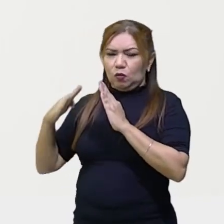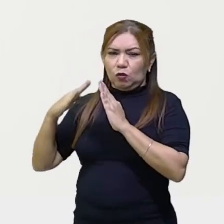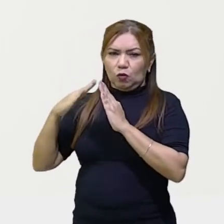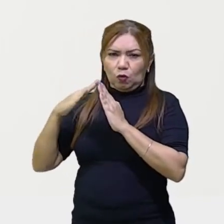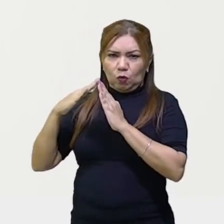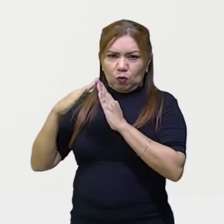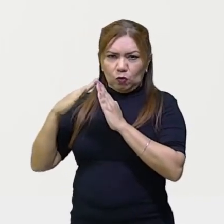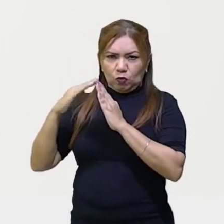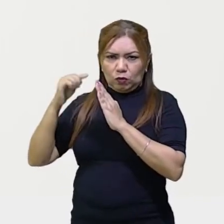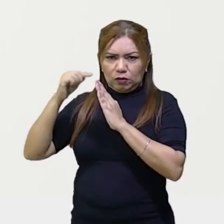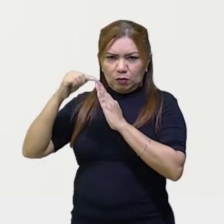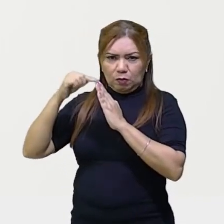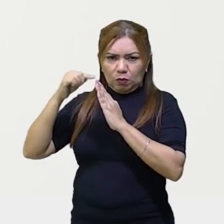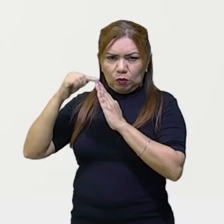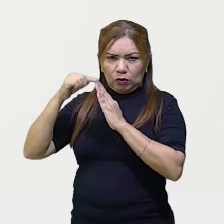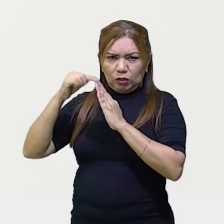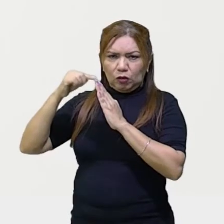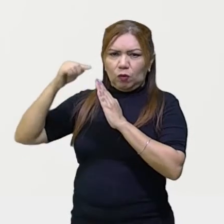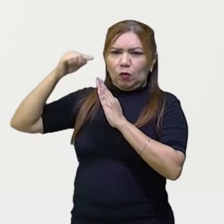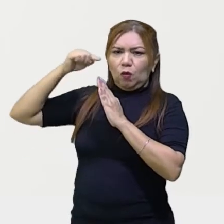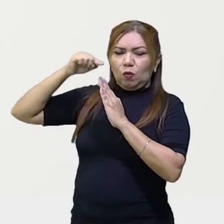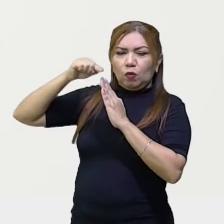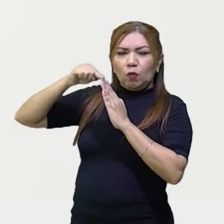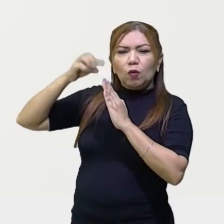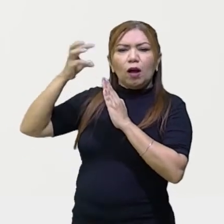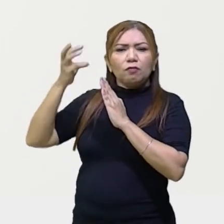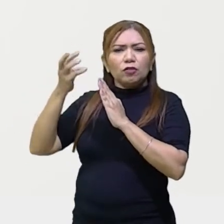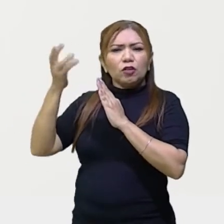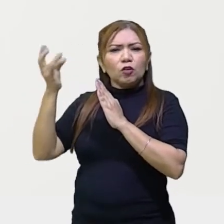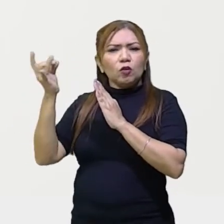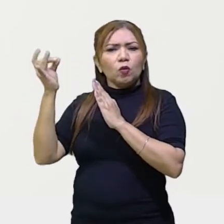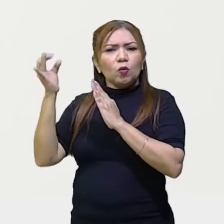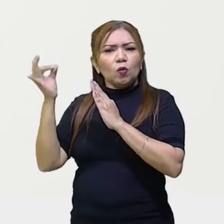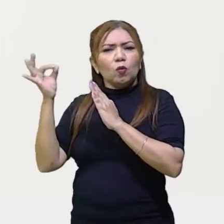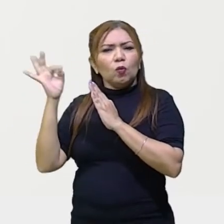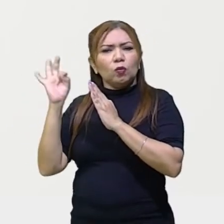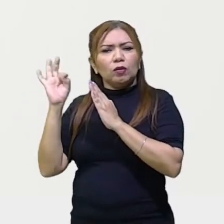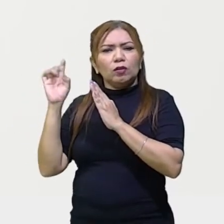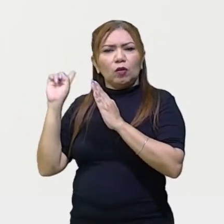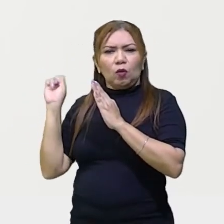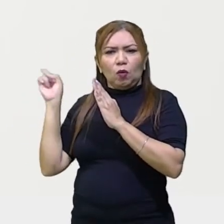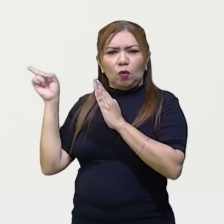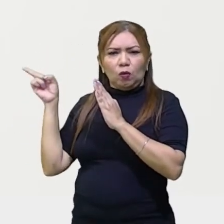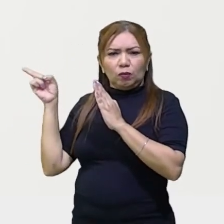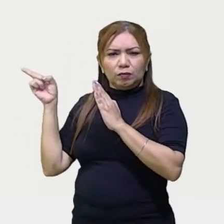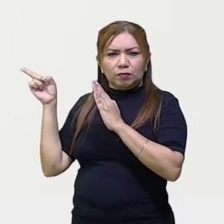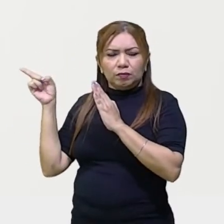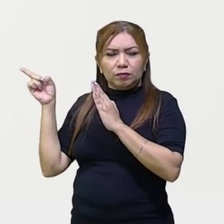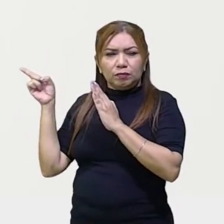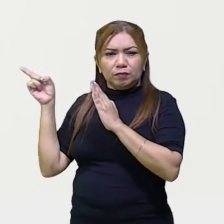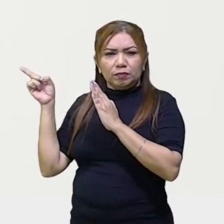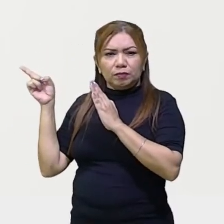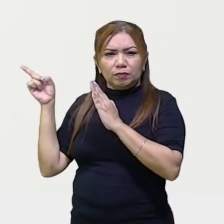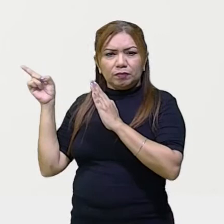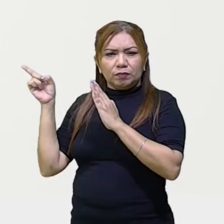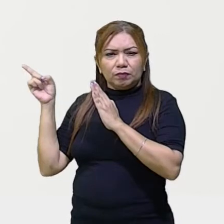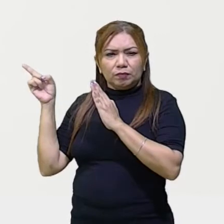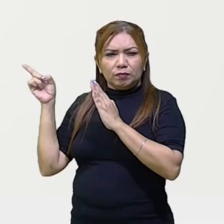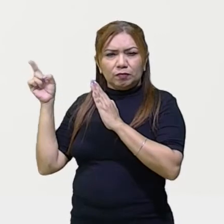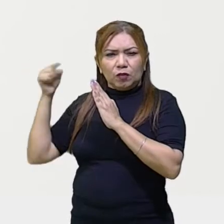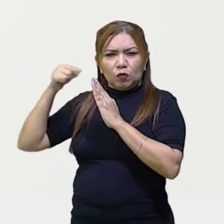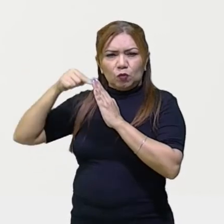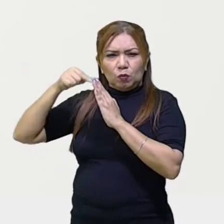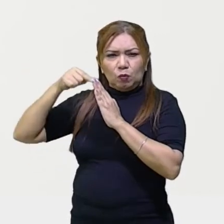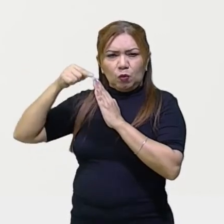e pronto tô fazendo aqui a setinha é o ponto de